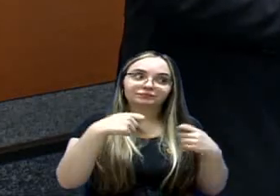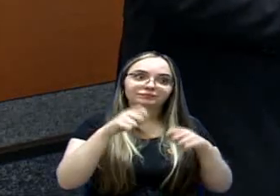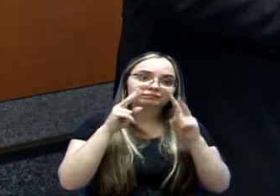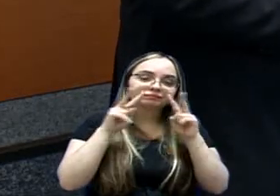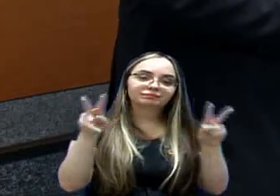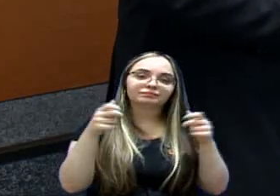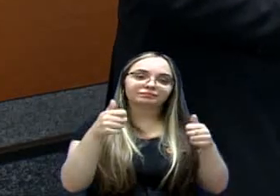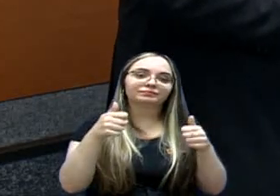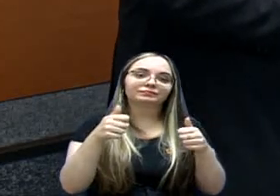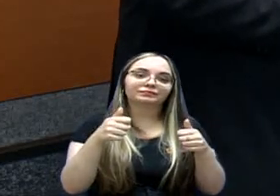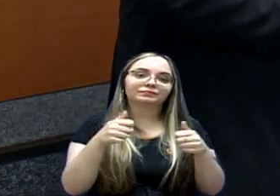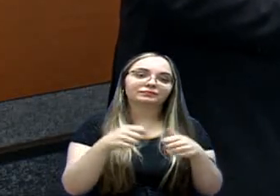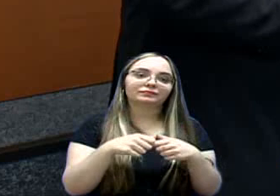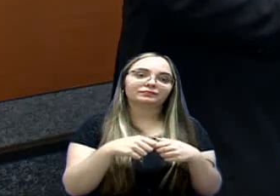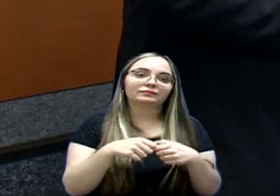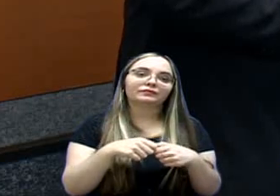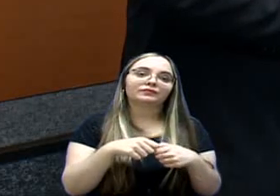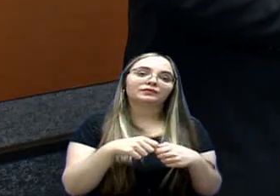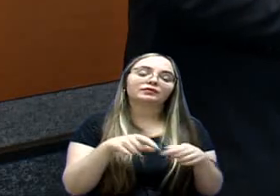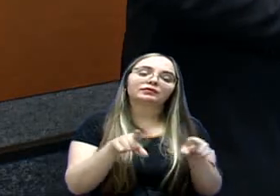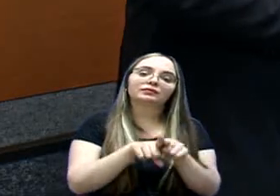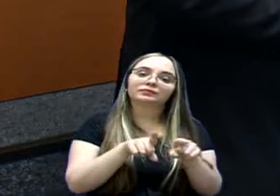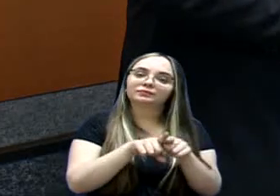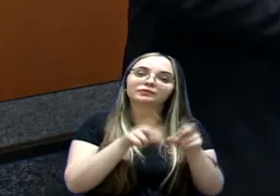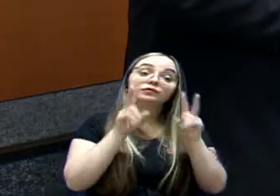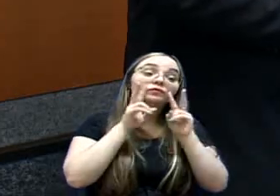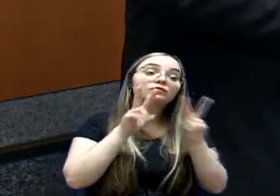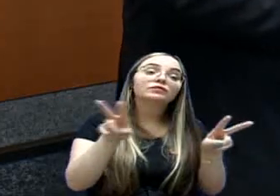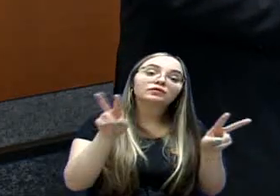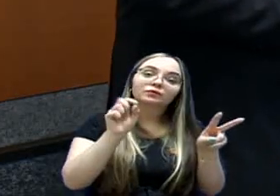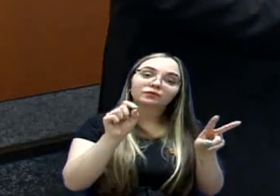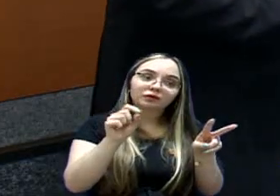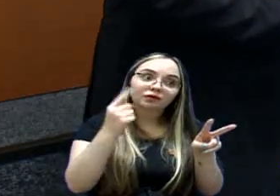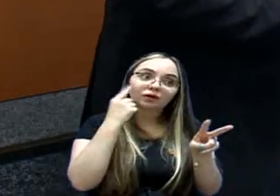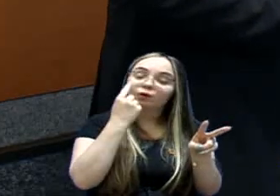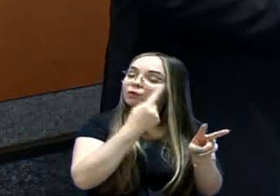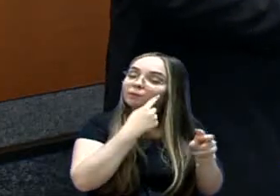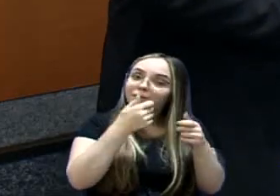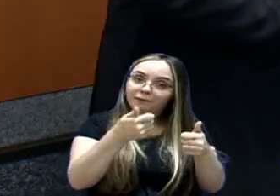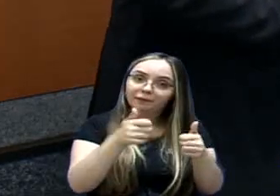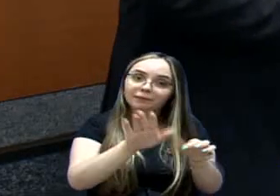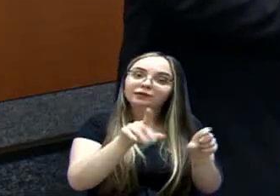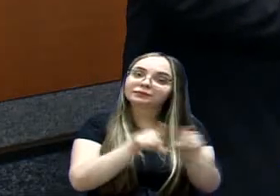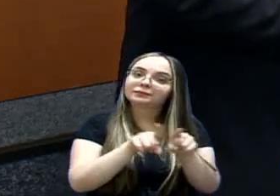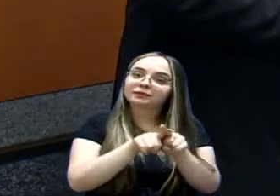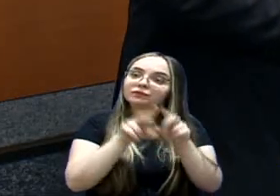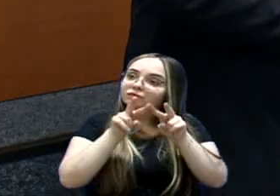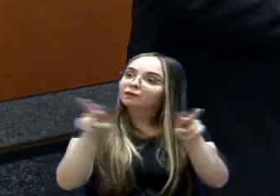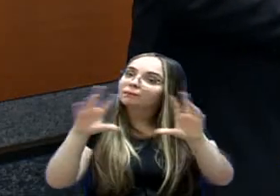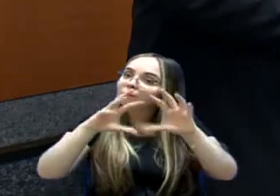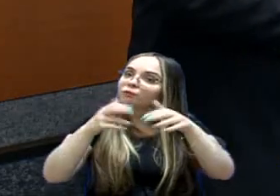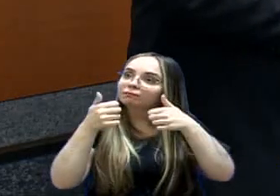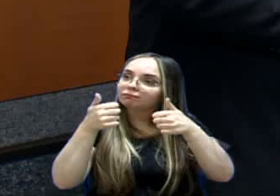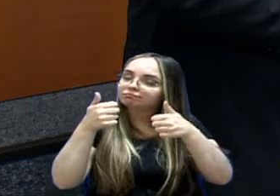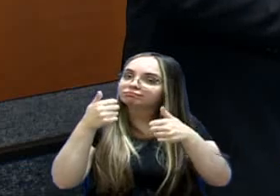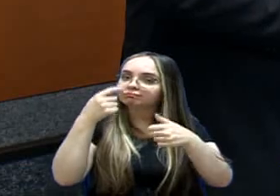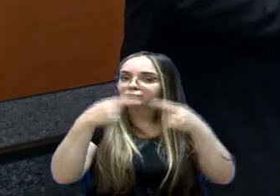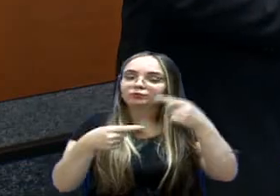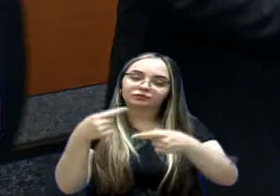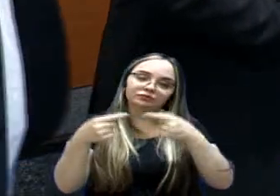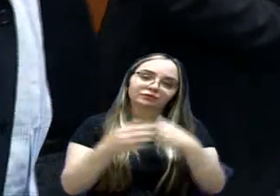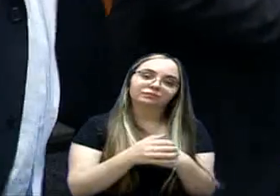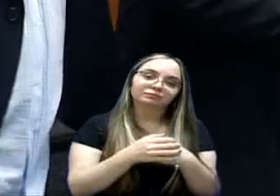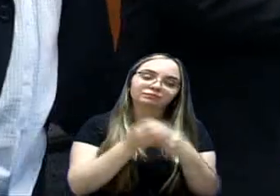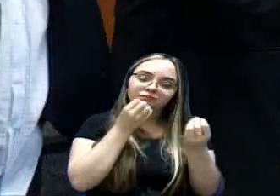no caso, a visão que eu falo é a visão política e a visão do reconhecimento, fora a visão do reconhecimento aqui no nosso município de Sorocaba.